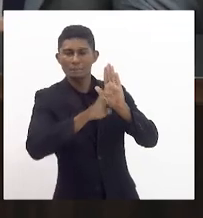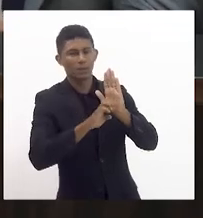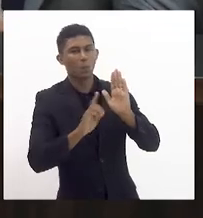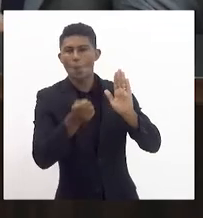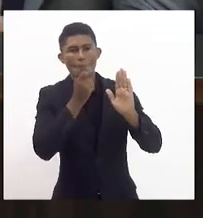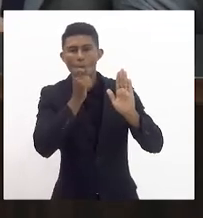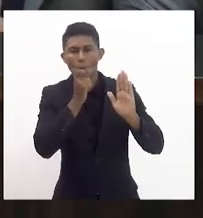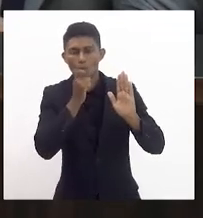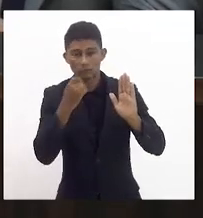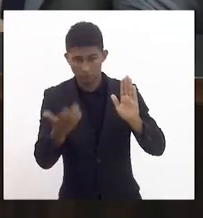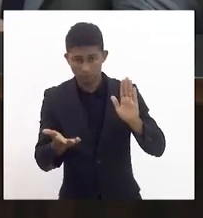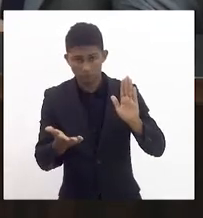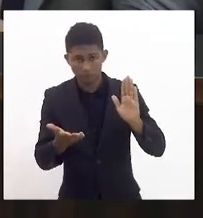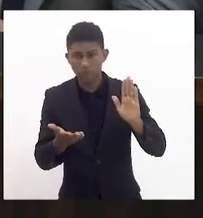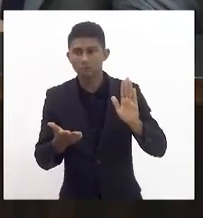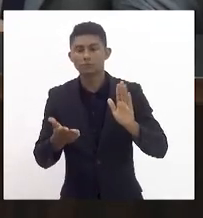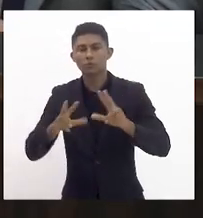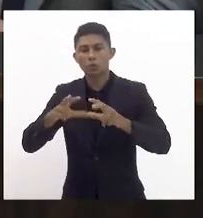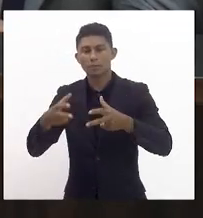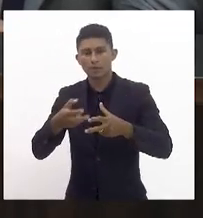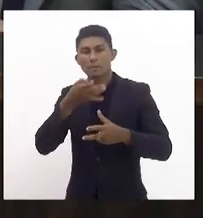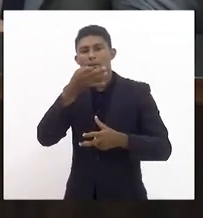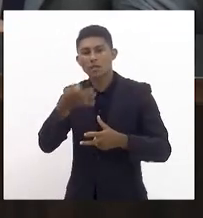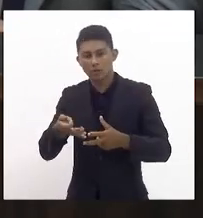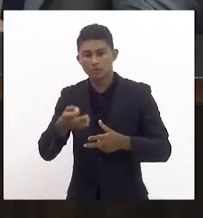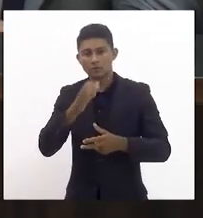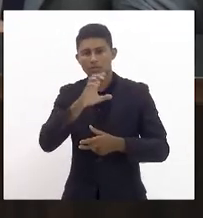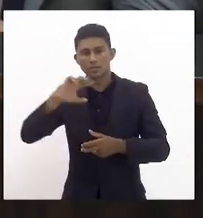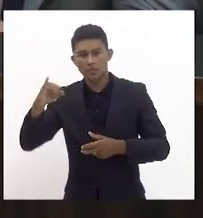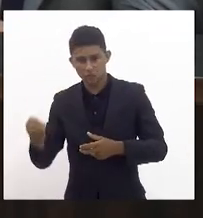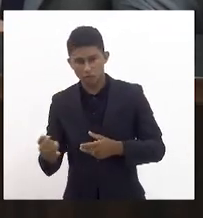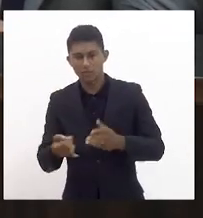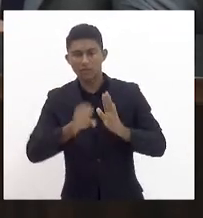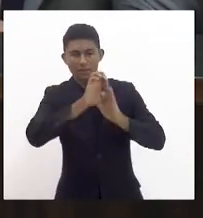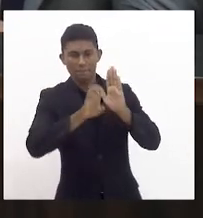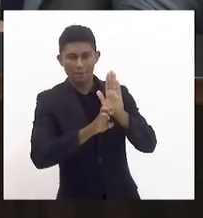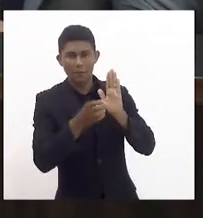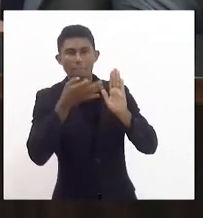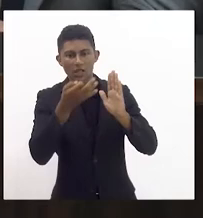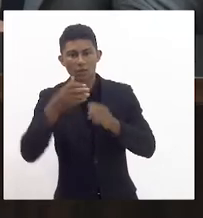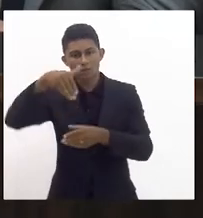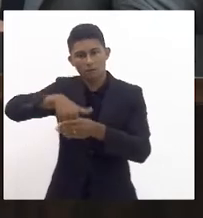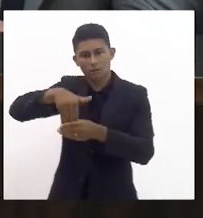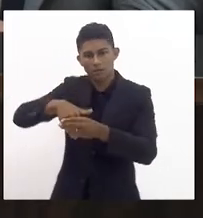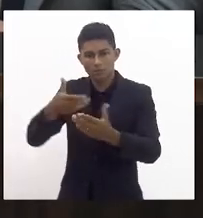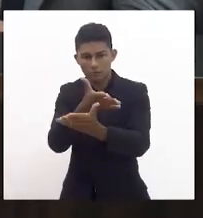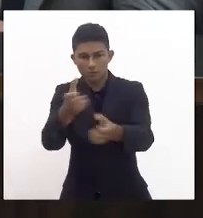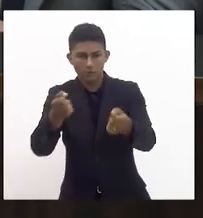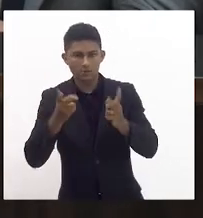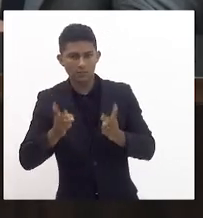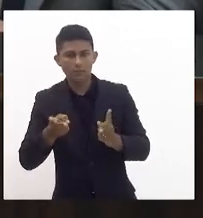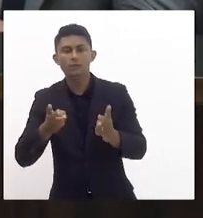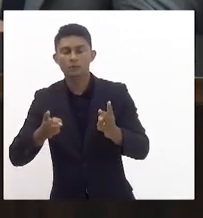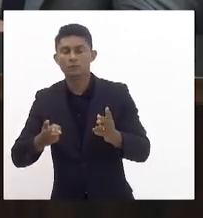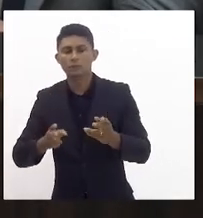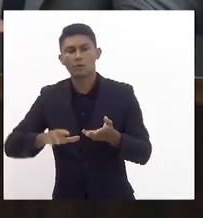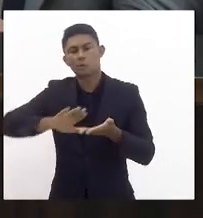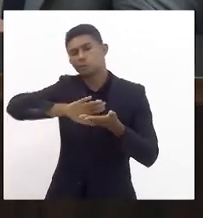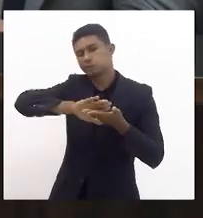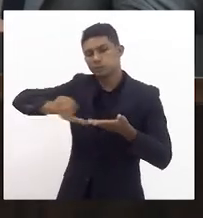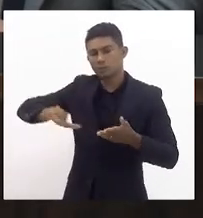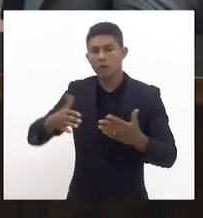vamos em votação, parecer da Comissão de Constituição e Justiça em relação às emendas de plenário. Com parecer contrário, se os que aprovam, permaneçam como estão, rejeitado. Em